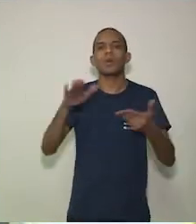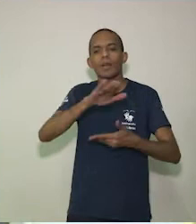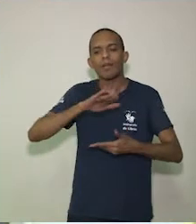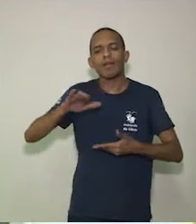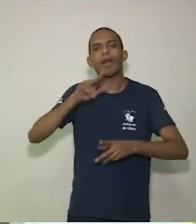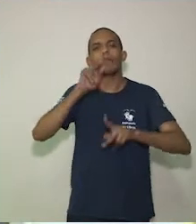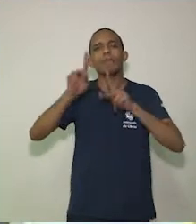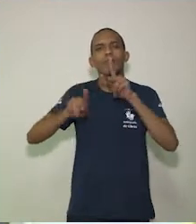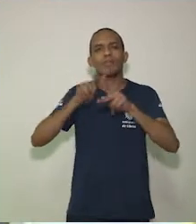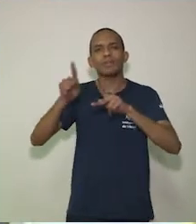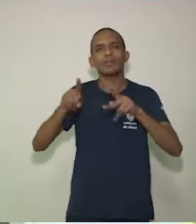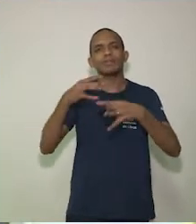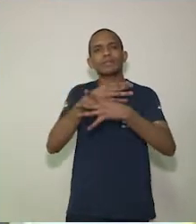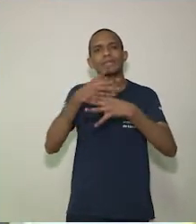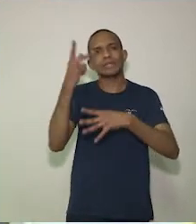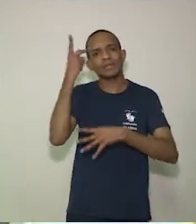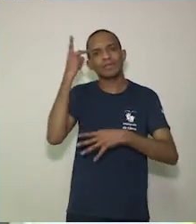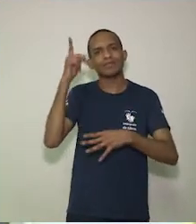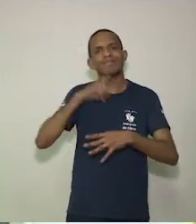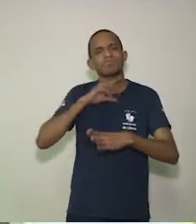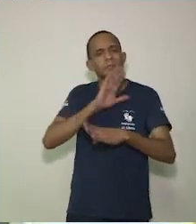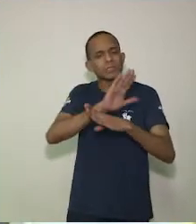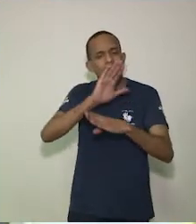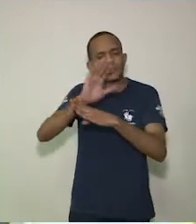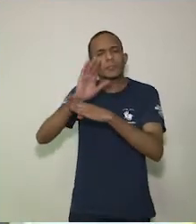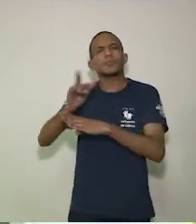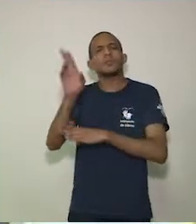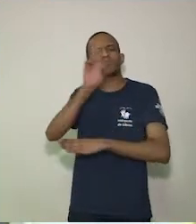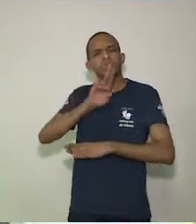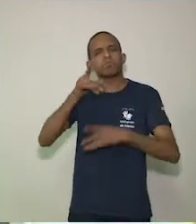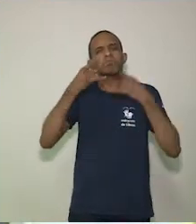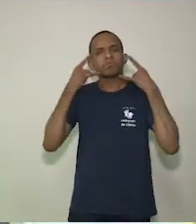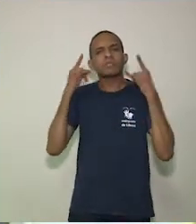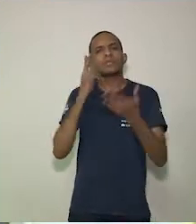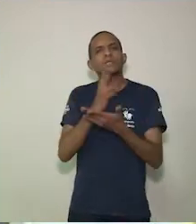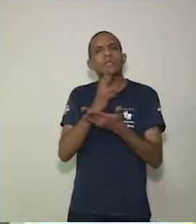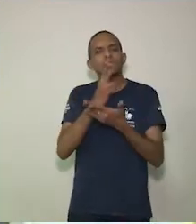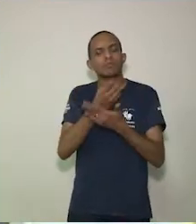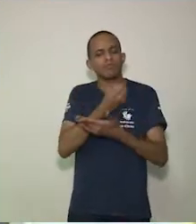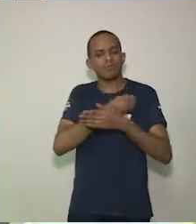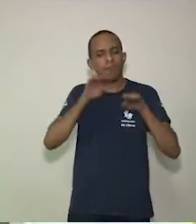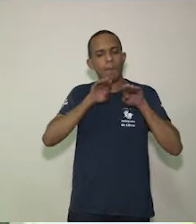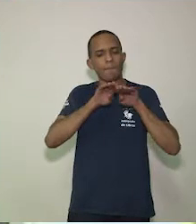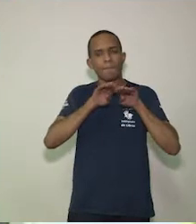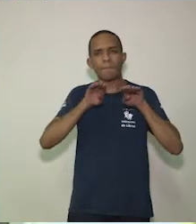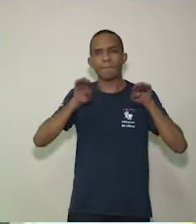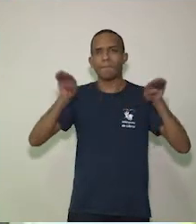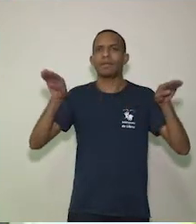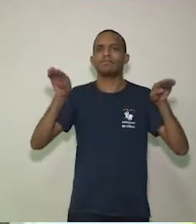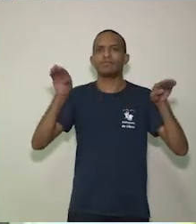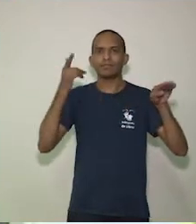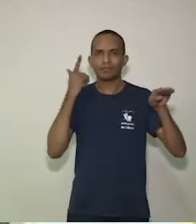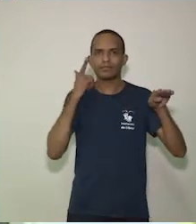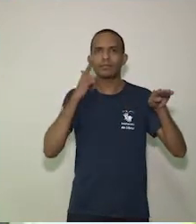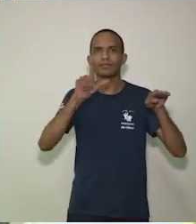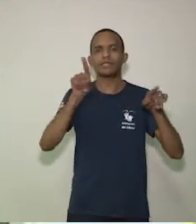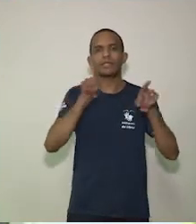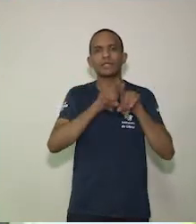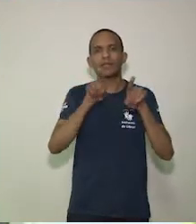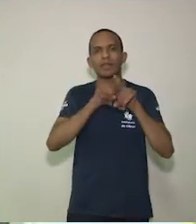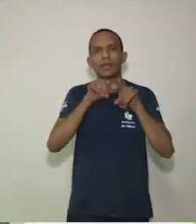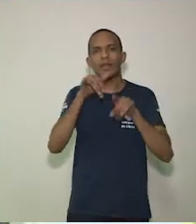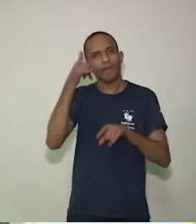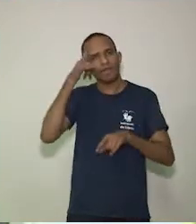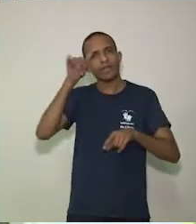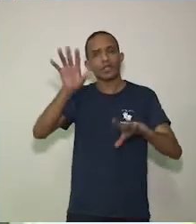população na cidade de São Paulo, tem colaborado para manter os índices estáveis de prevalência e de